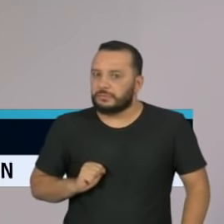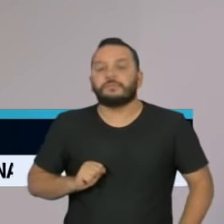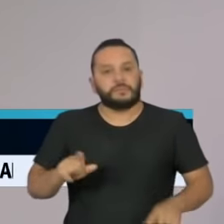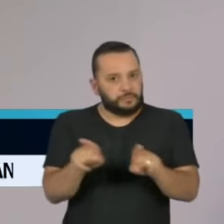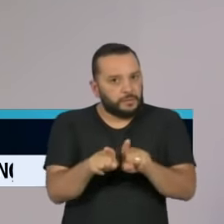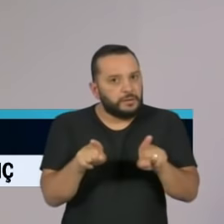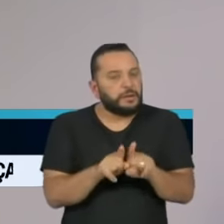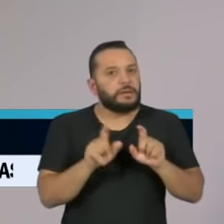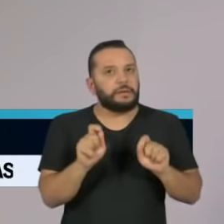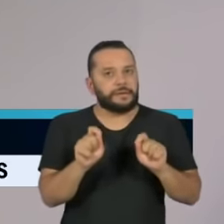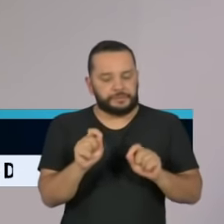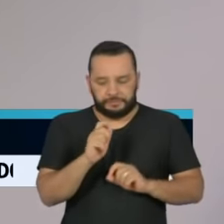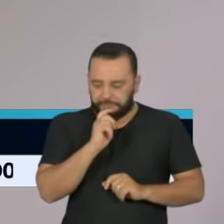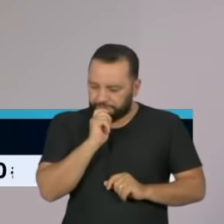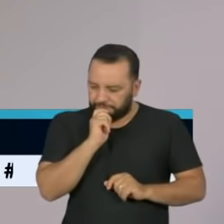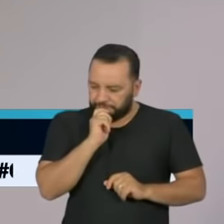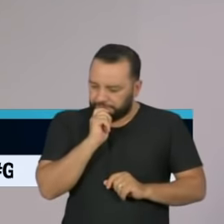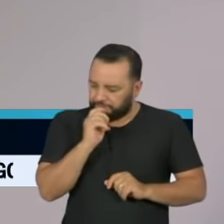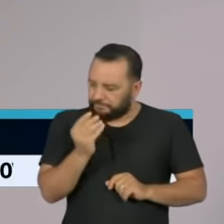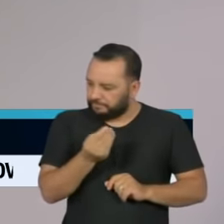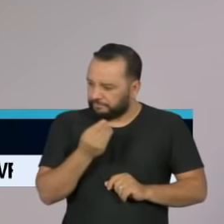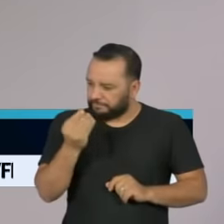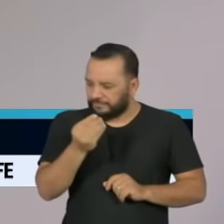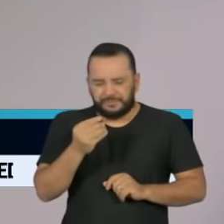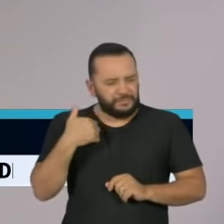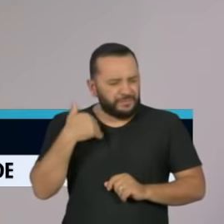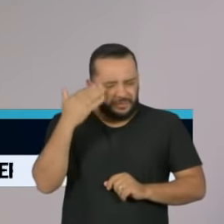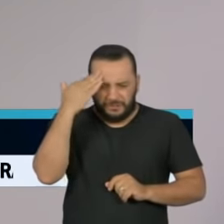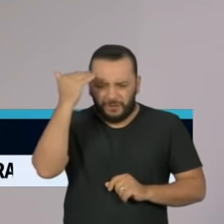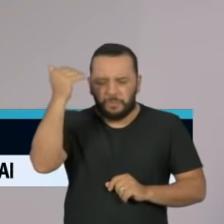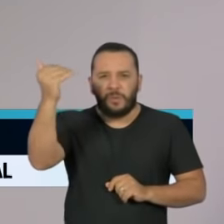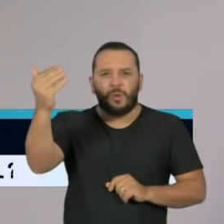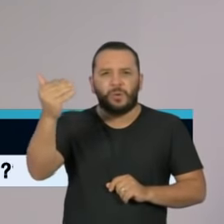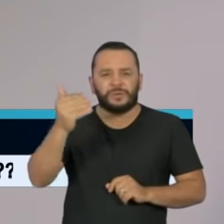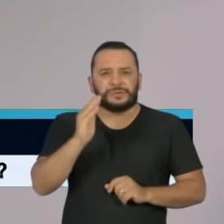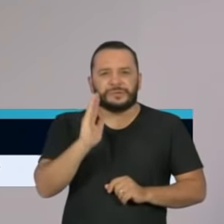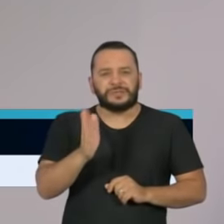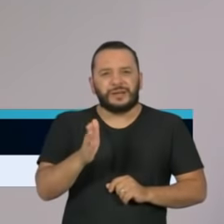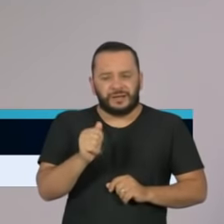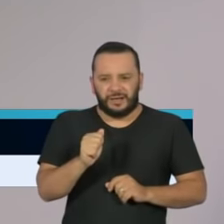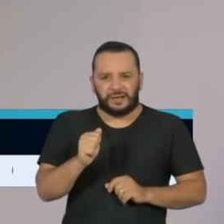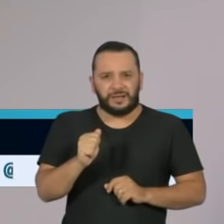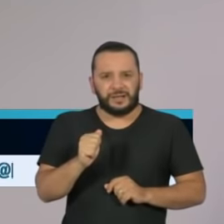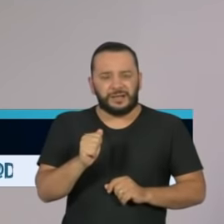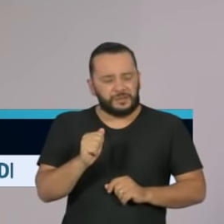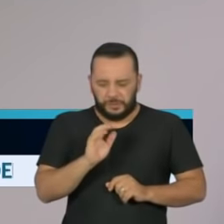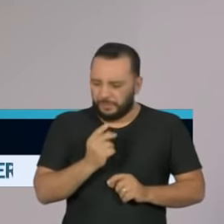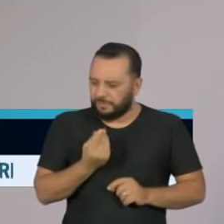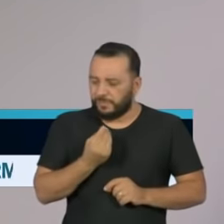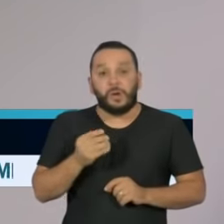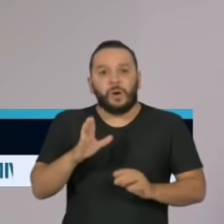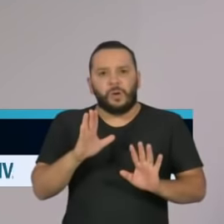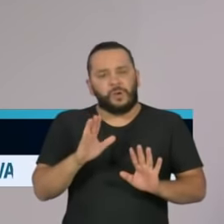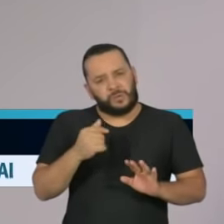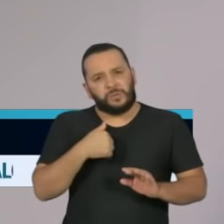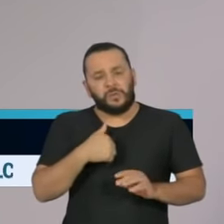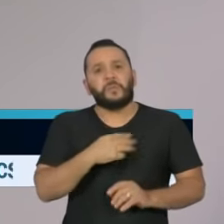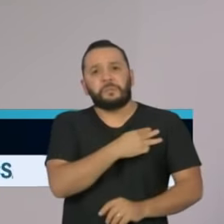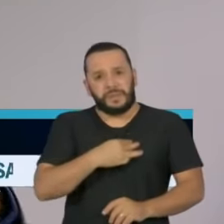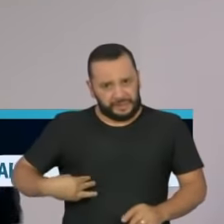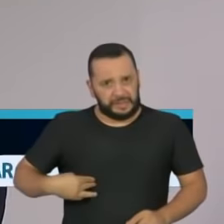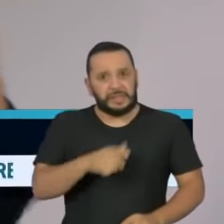que o... Ele ficou muito, muito popular, muito ao gosto do povo. Ele tá, o ministro da Saúde está falando